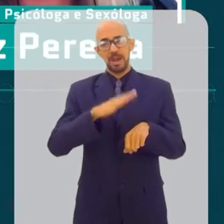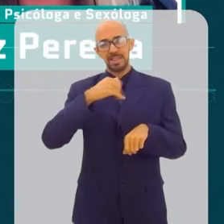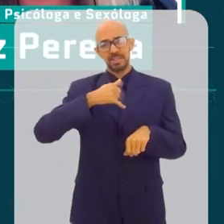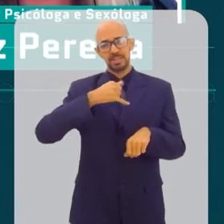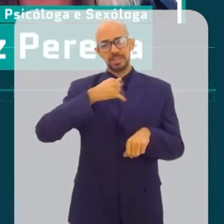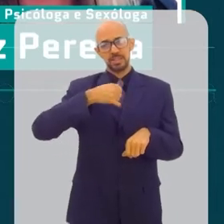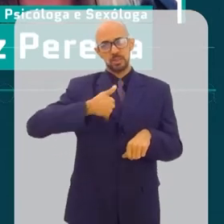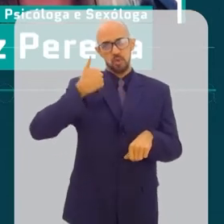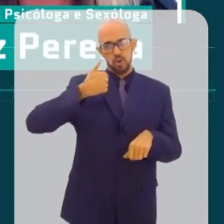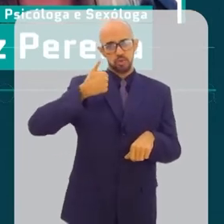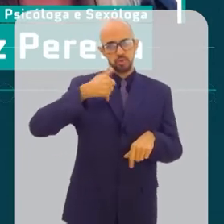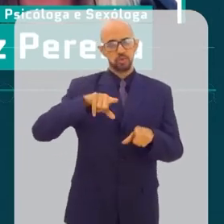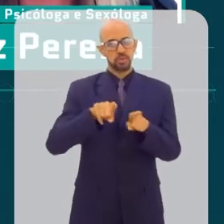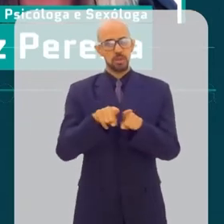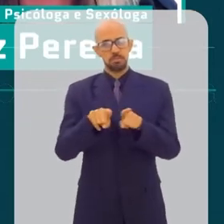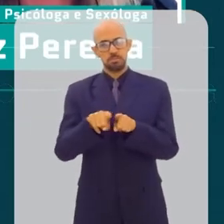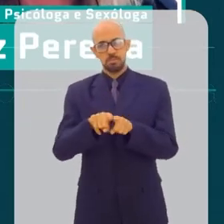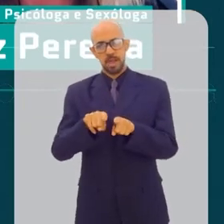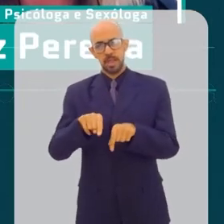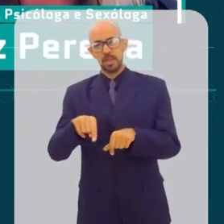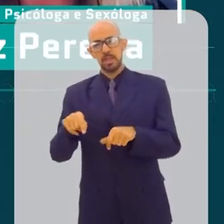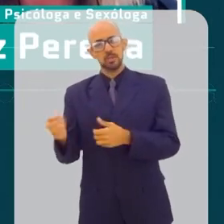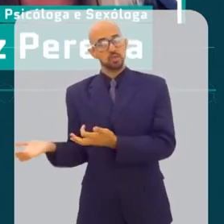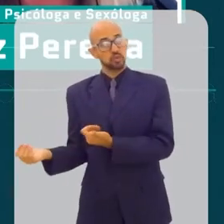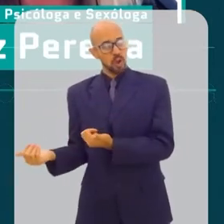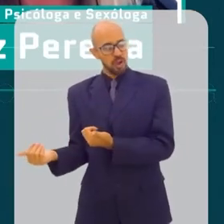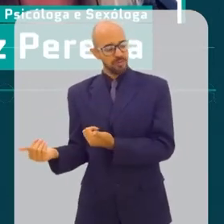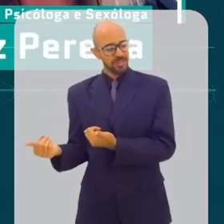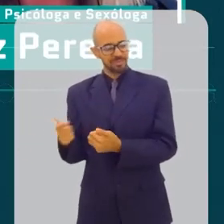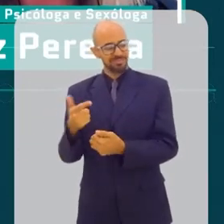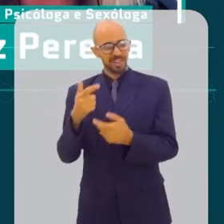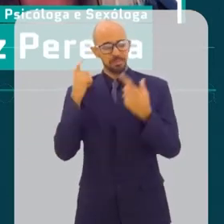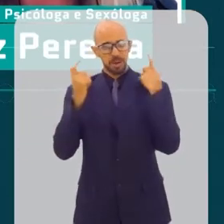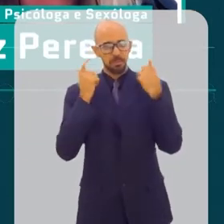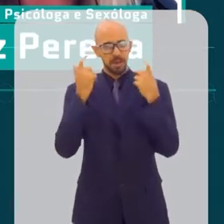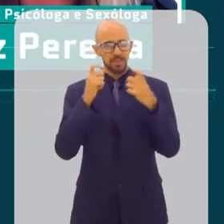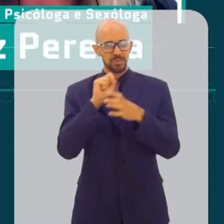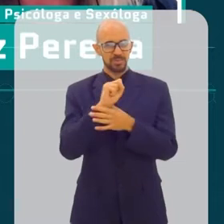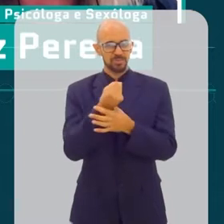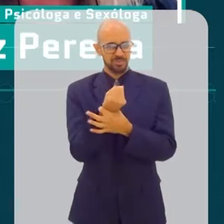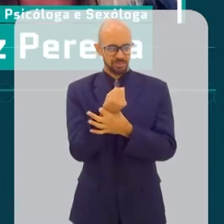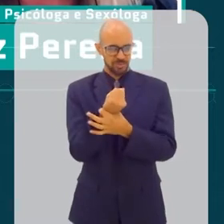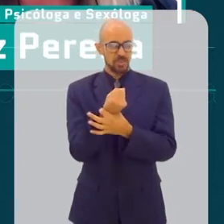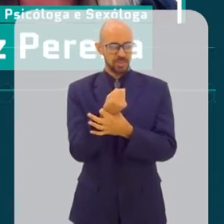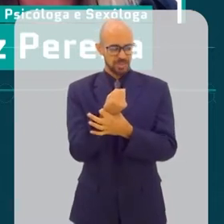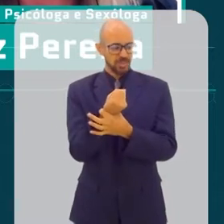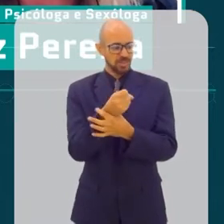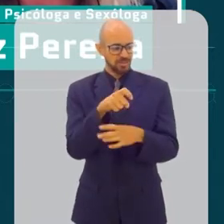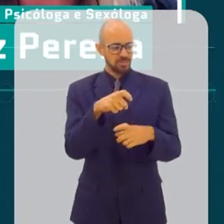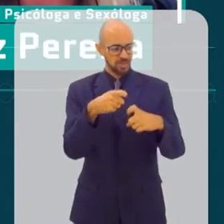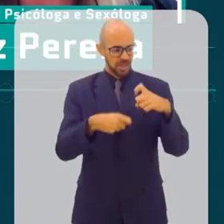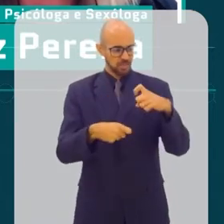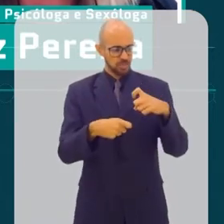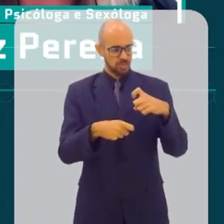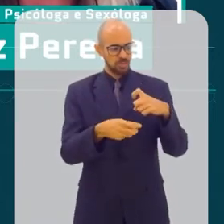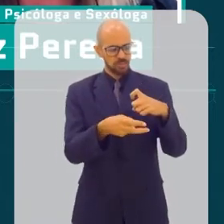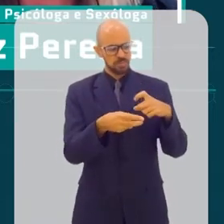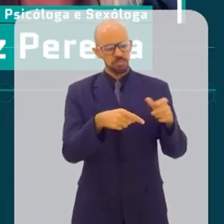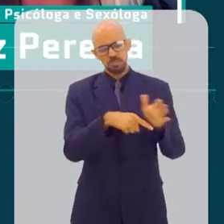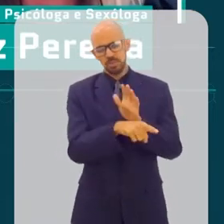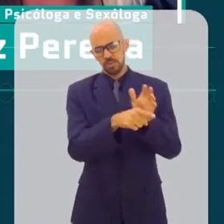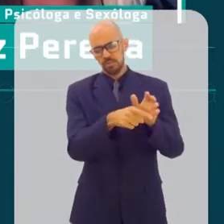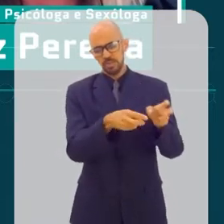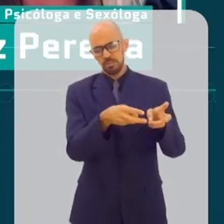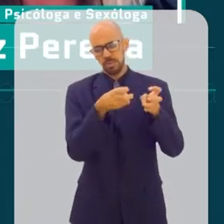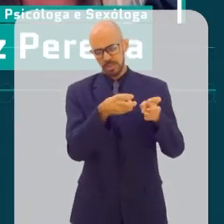pessoas mais jovens são as que menos se preocupam, né, de fazer um sexo seguro. Você percebe isso no seu